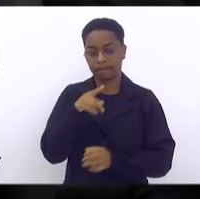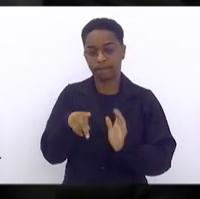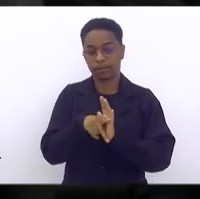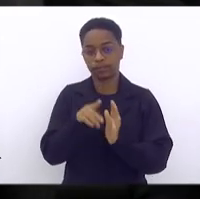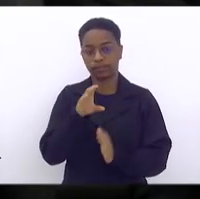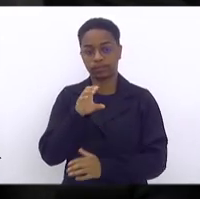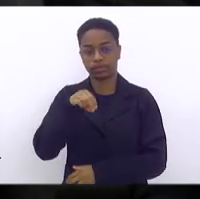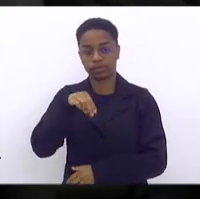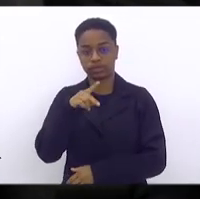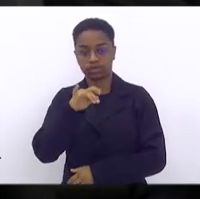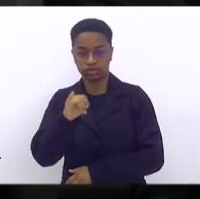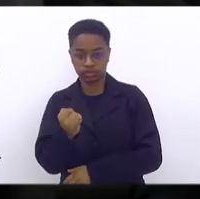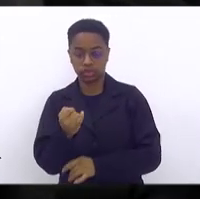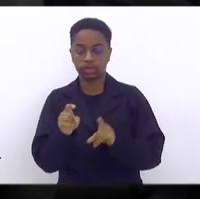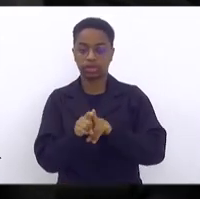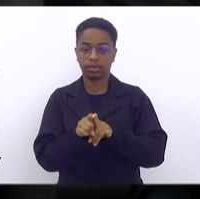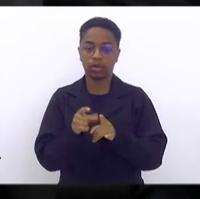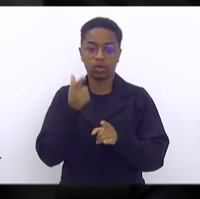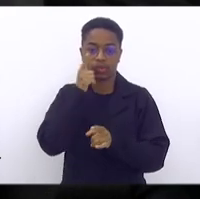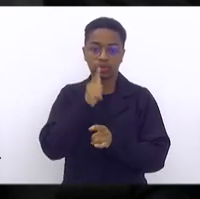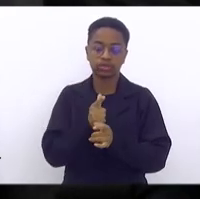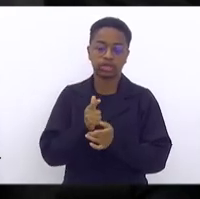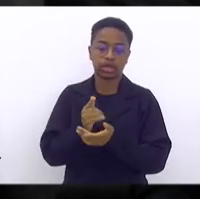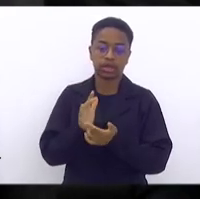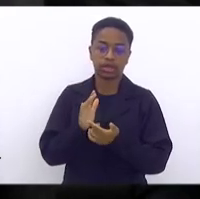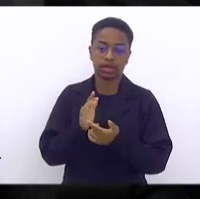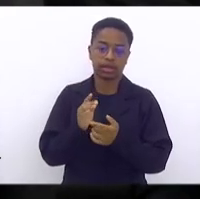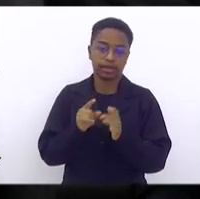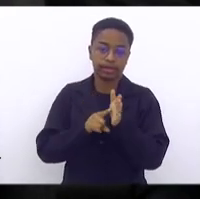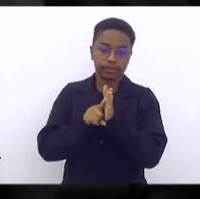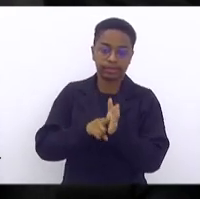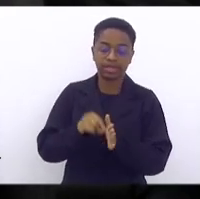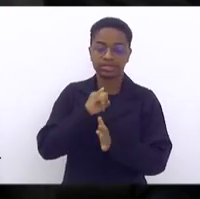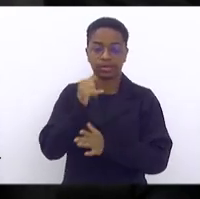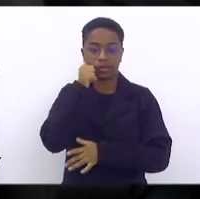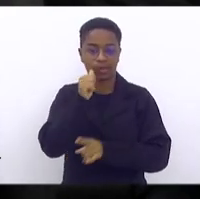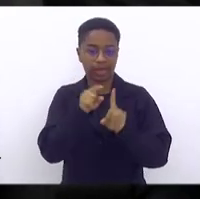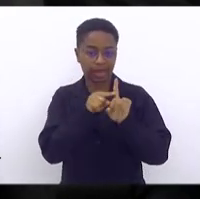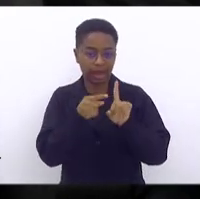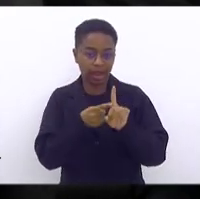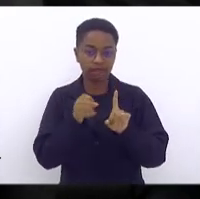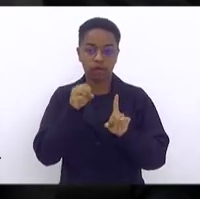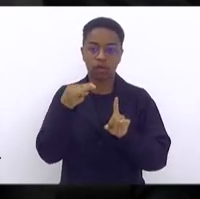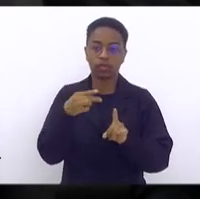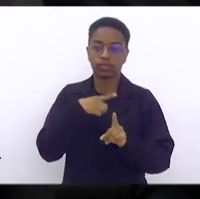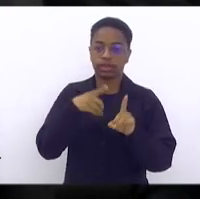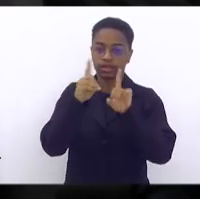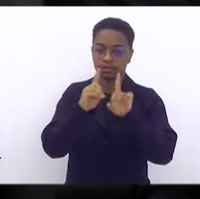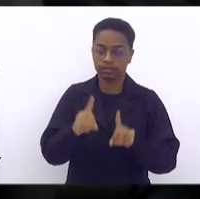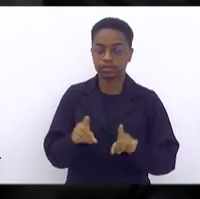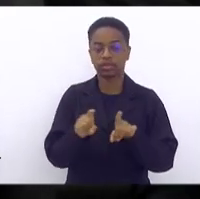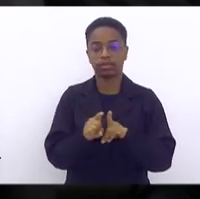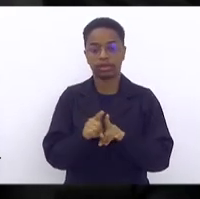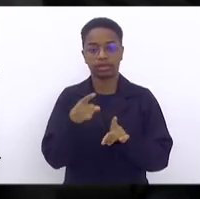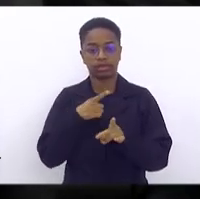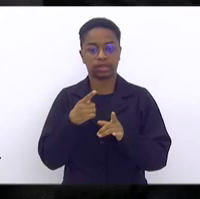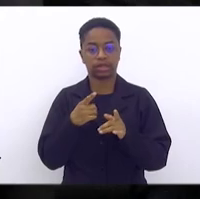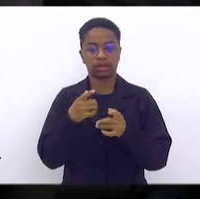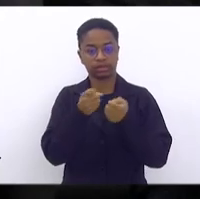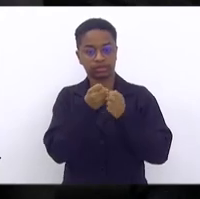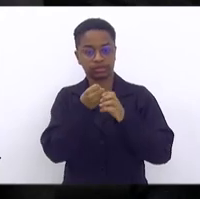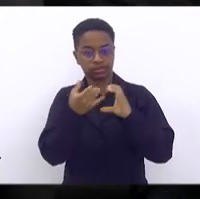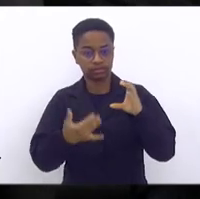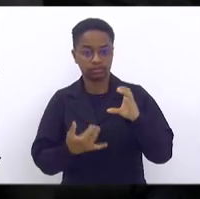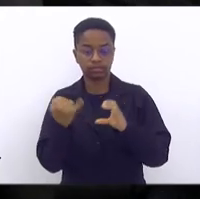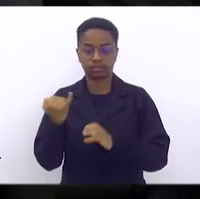do CNMP, né, que mapeia esses riscos, se a mulher está grávida, se tem deficiência, são fatores de risco importantes aí. A gente não tem